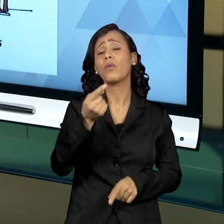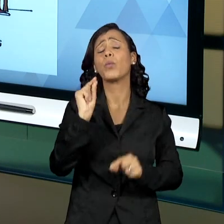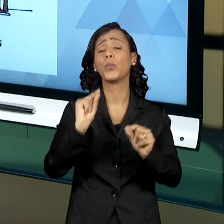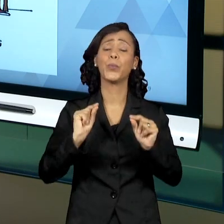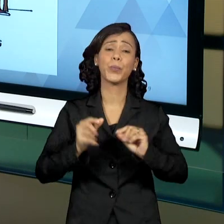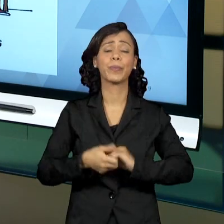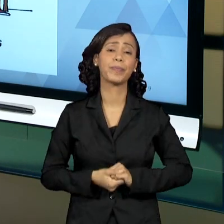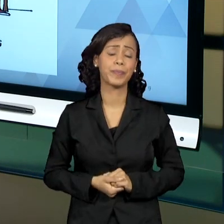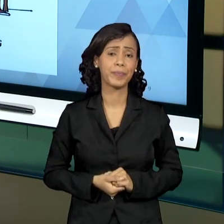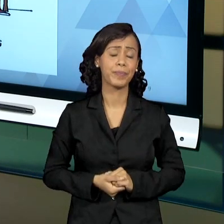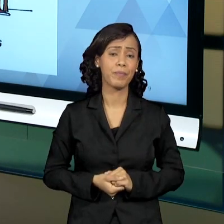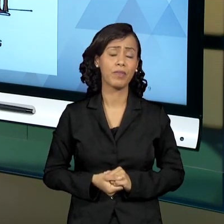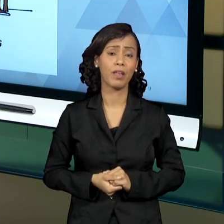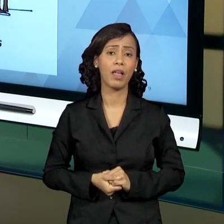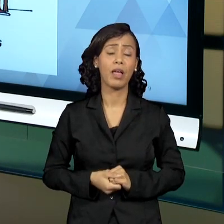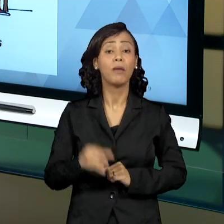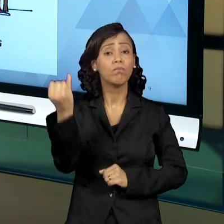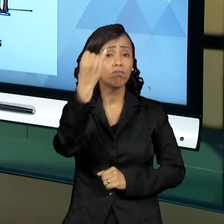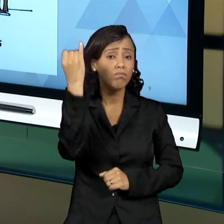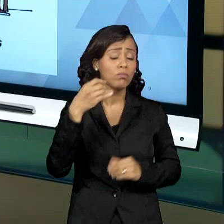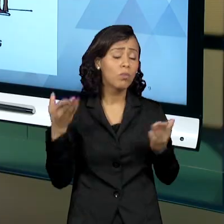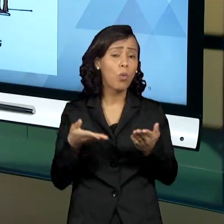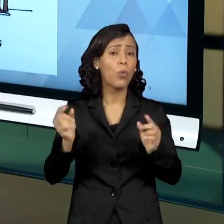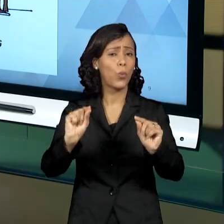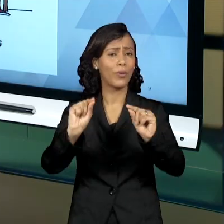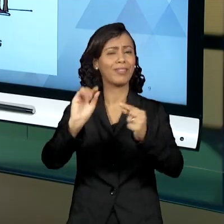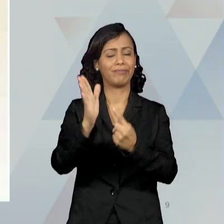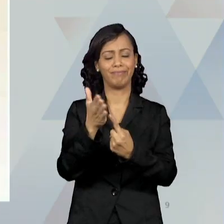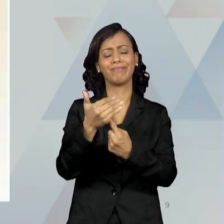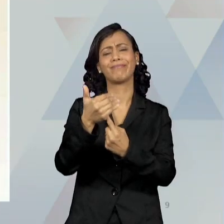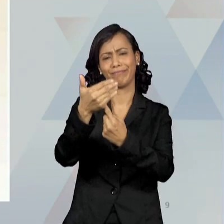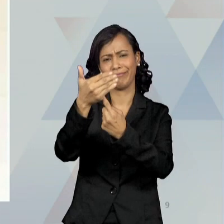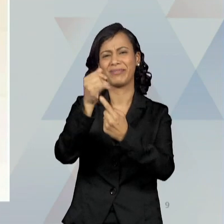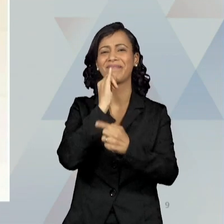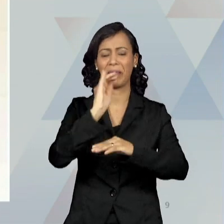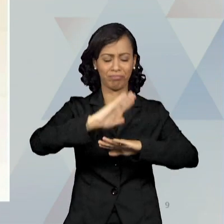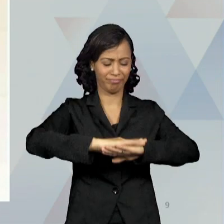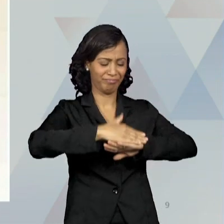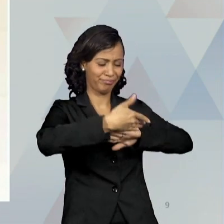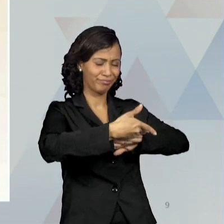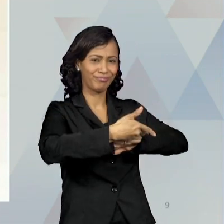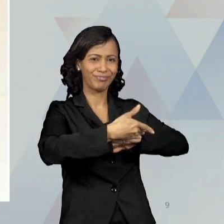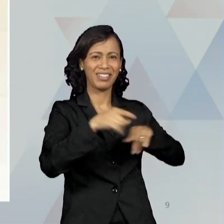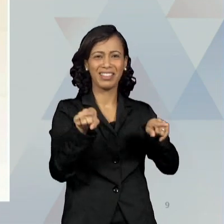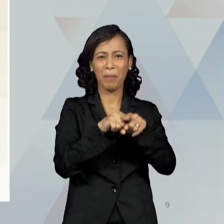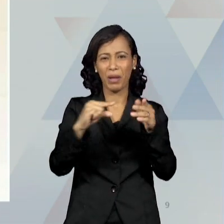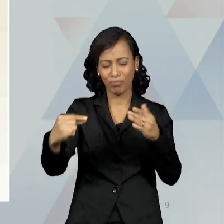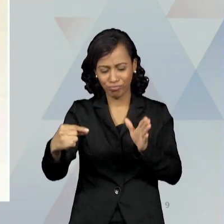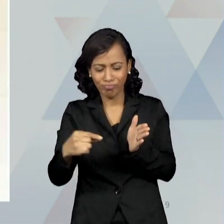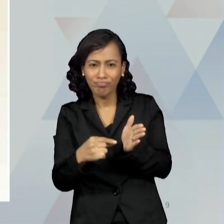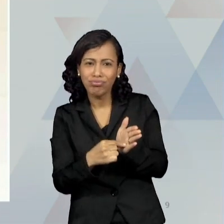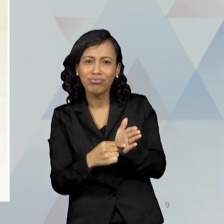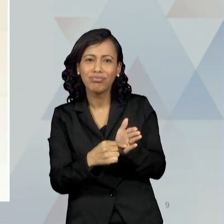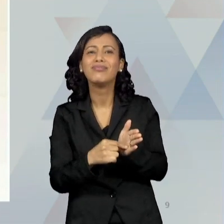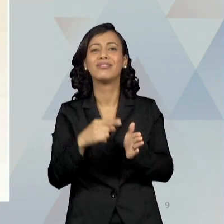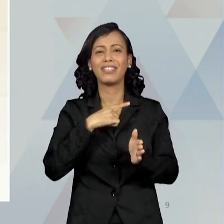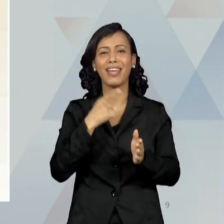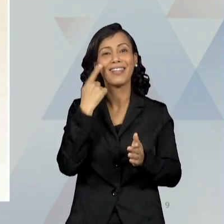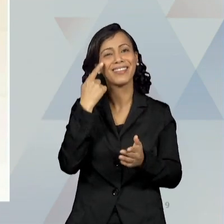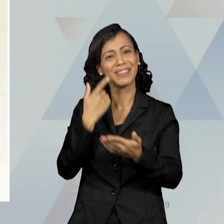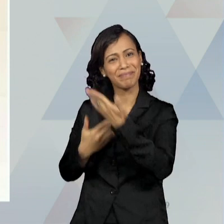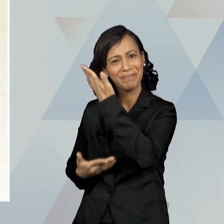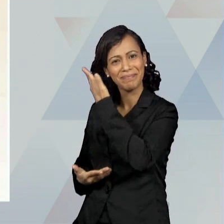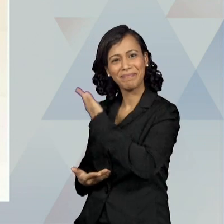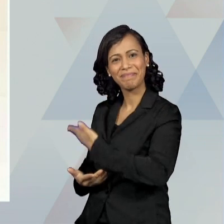finalizar, que a tecnologia, né, então eu tenho notebook, eu tenho pendrive, como está aqui na charge, né? Eu vou